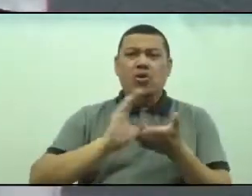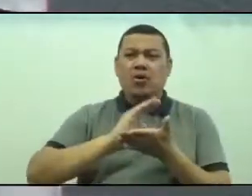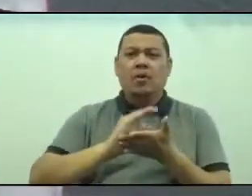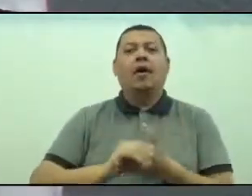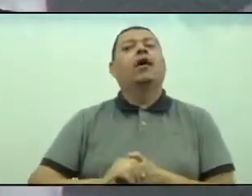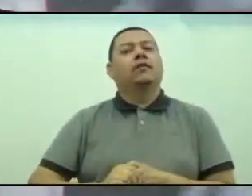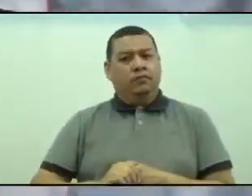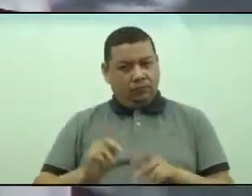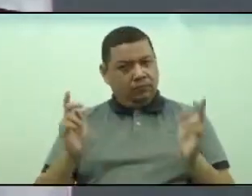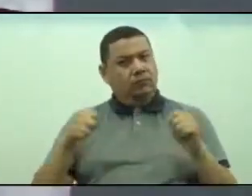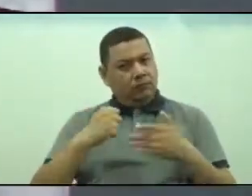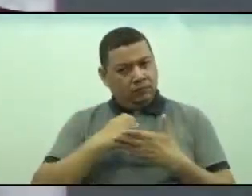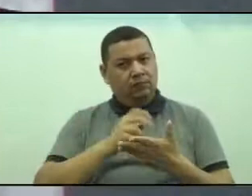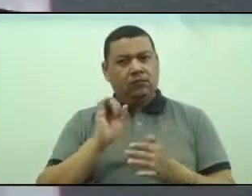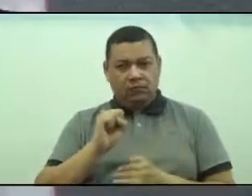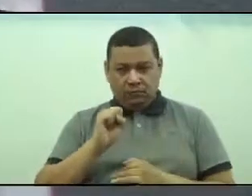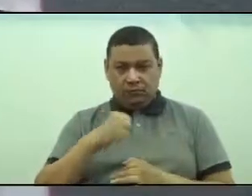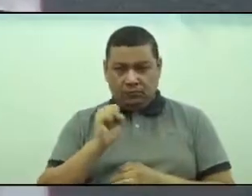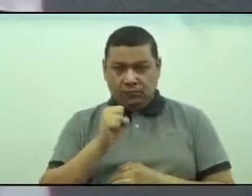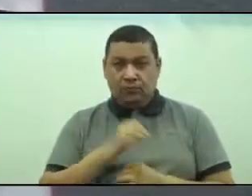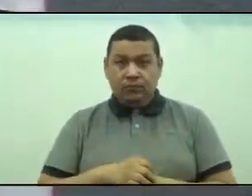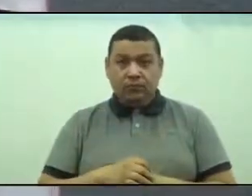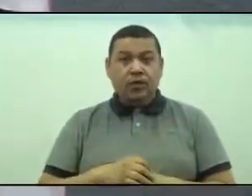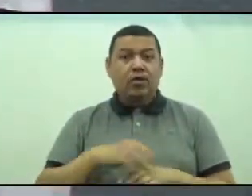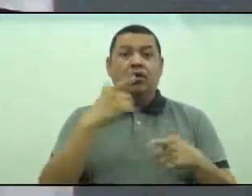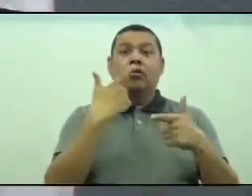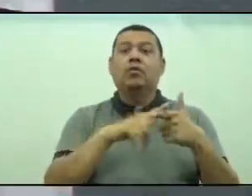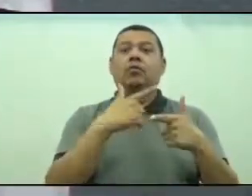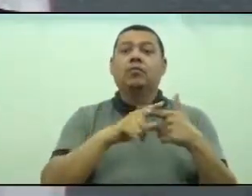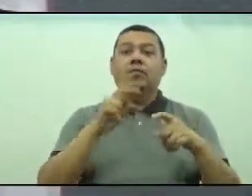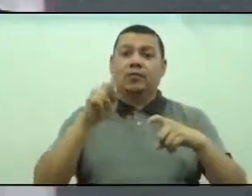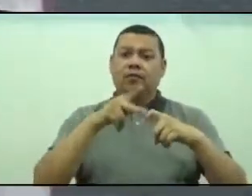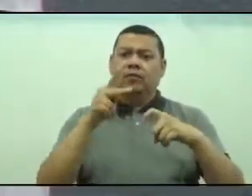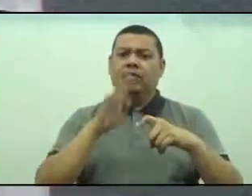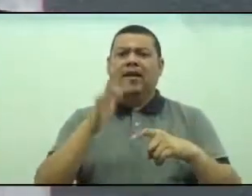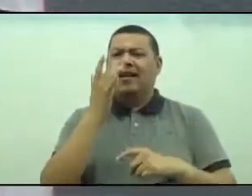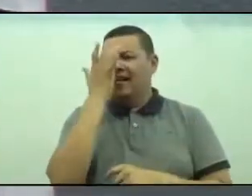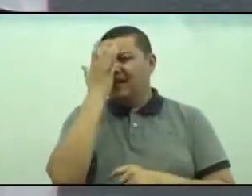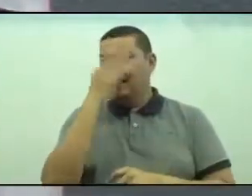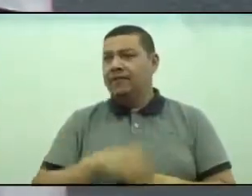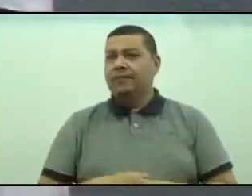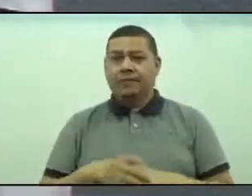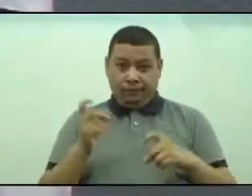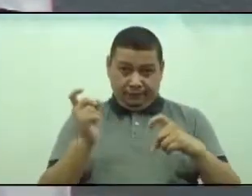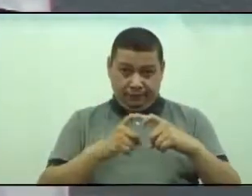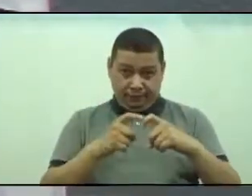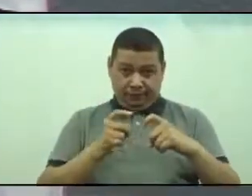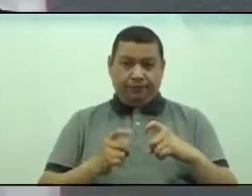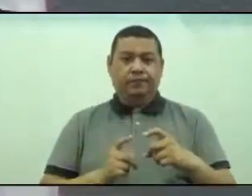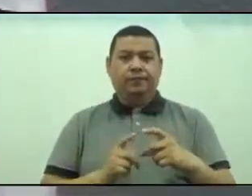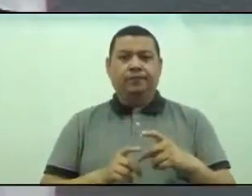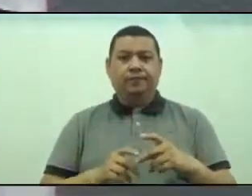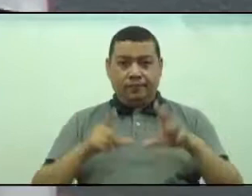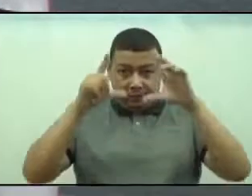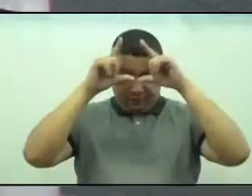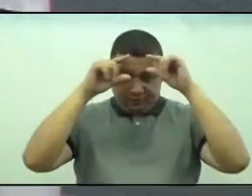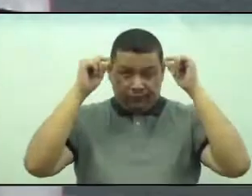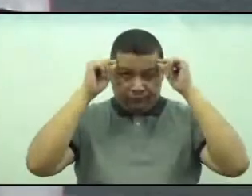resolver. E o problema do euro se resolve muito fácil. Médico,